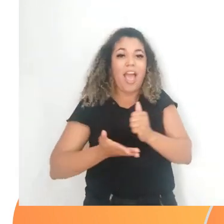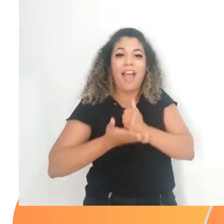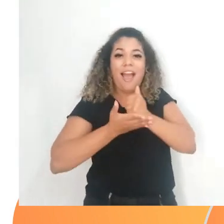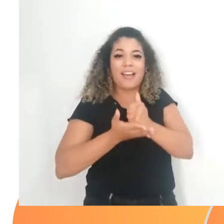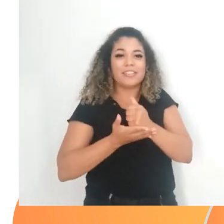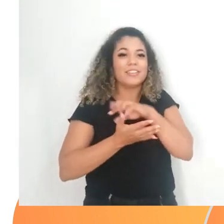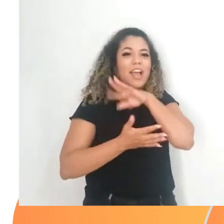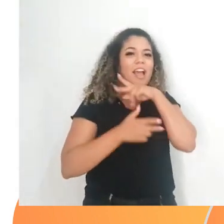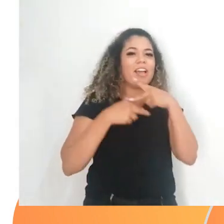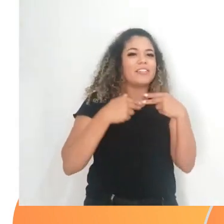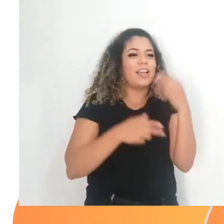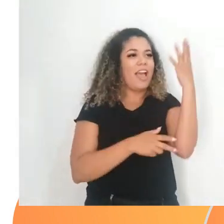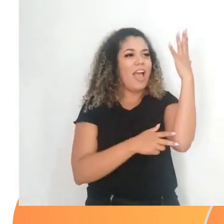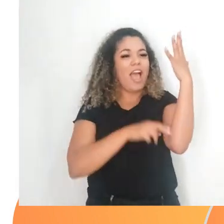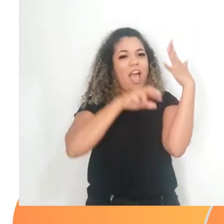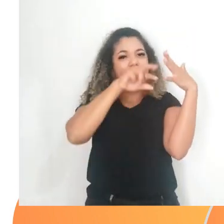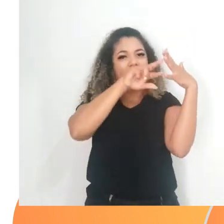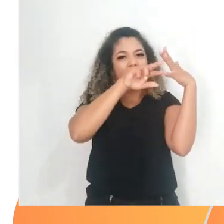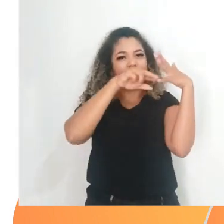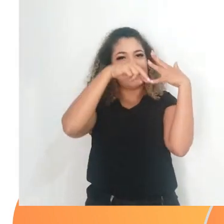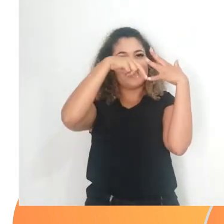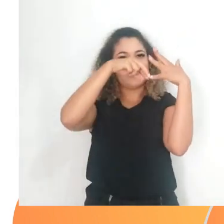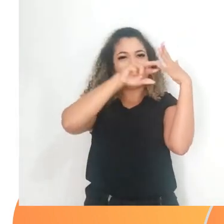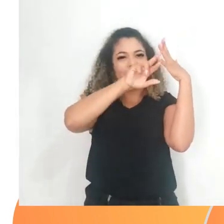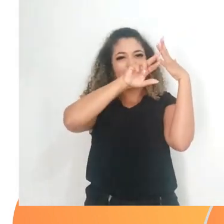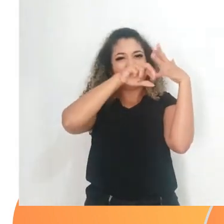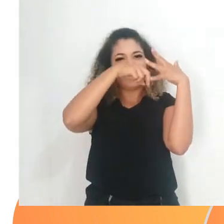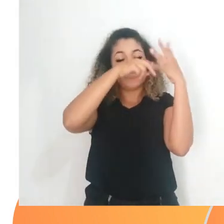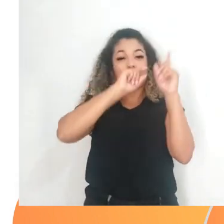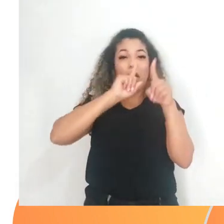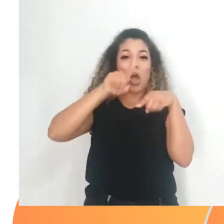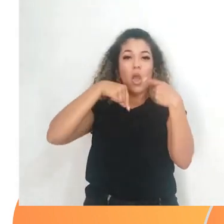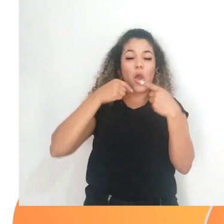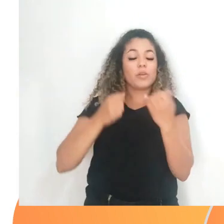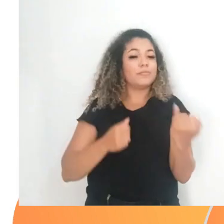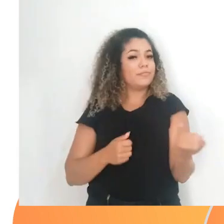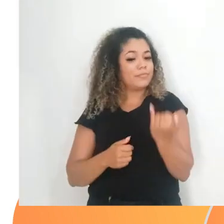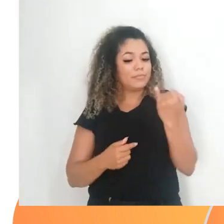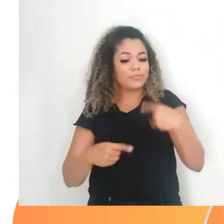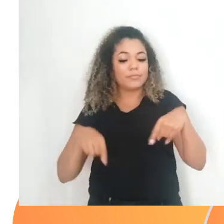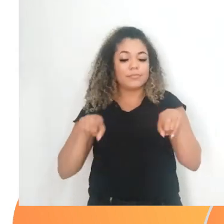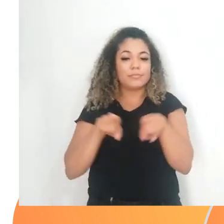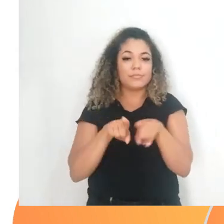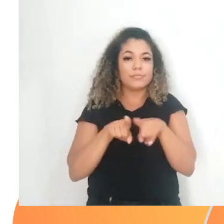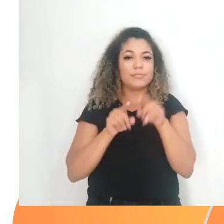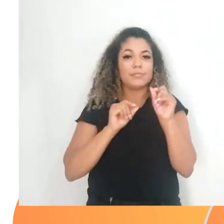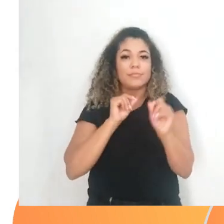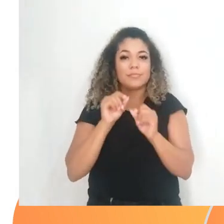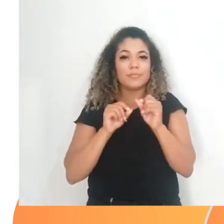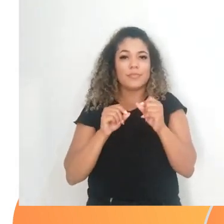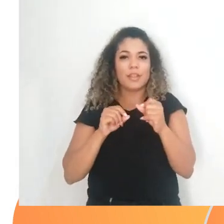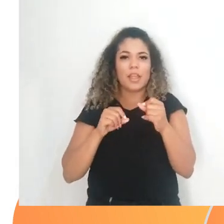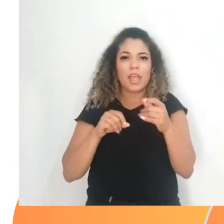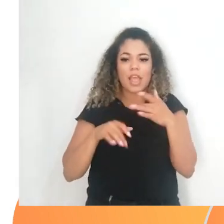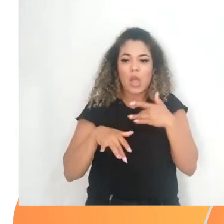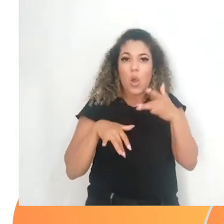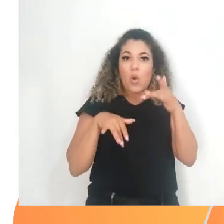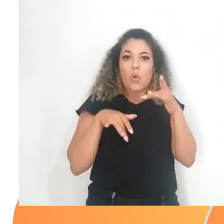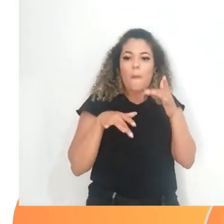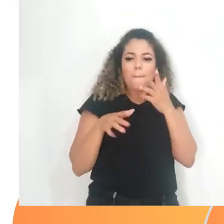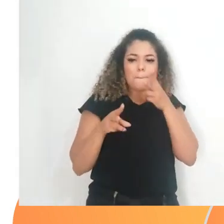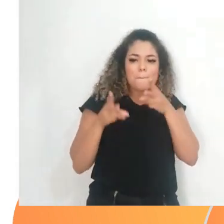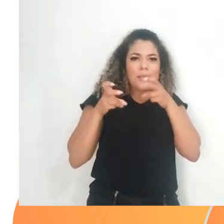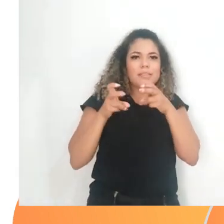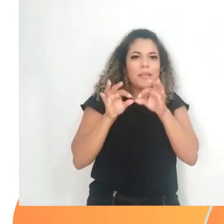os animais a se pendurarem nas árvores. Outro muito importante também é o sensor